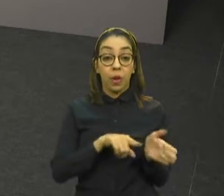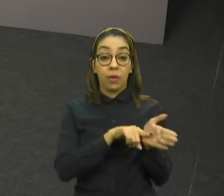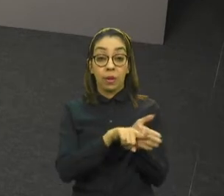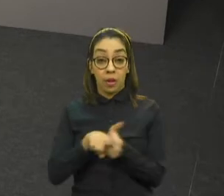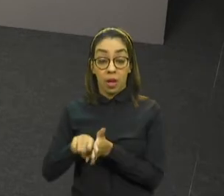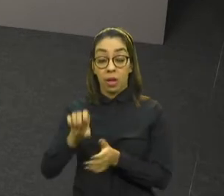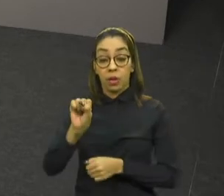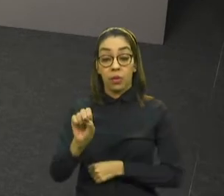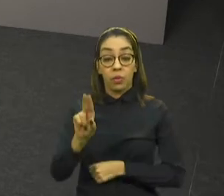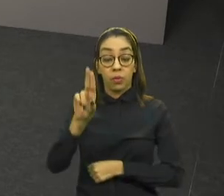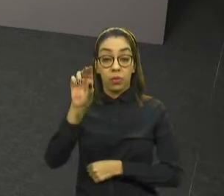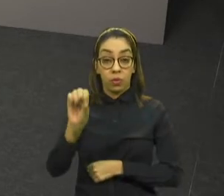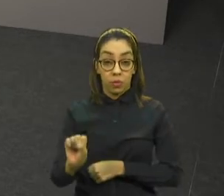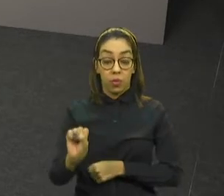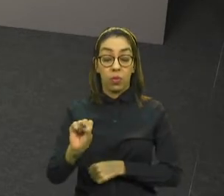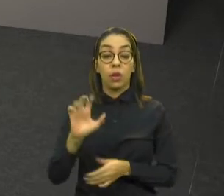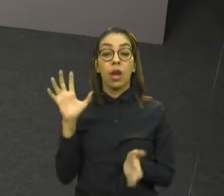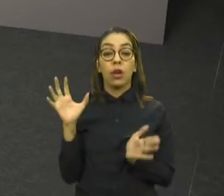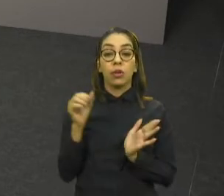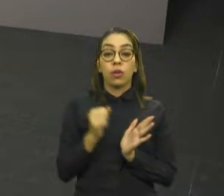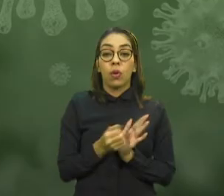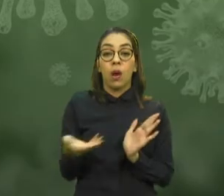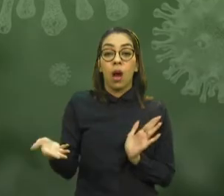foram registrados até agora